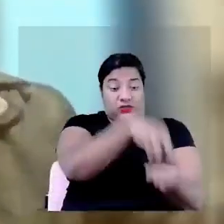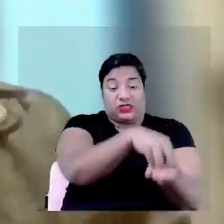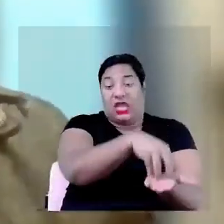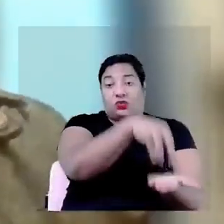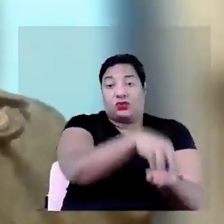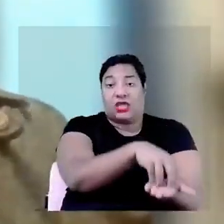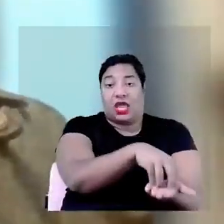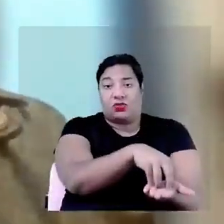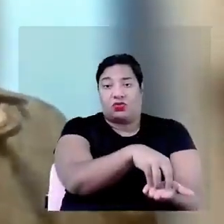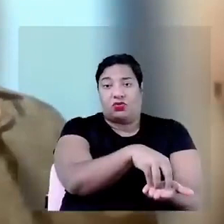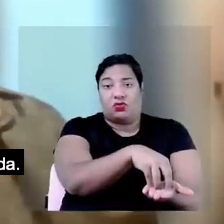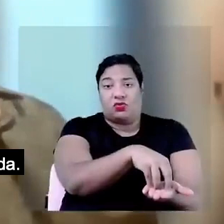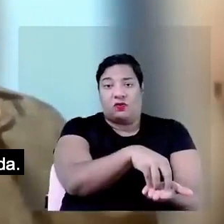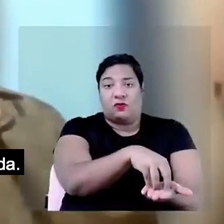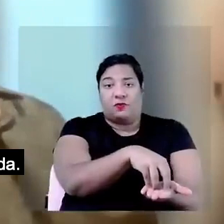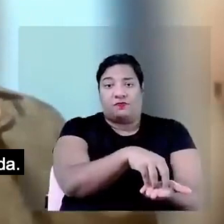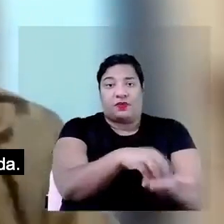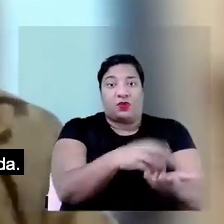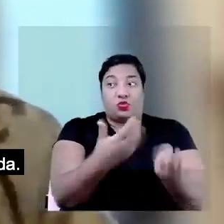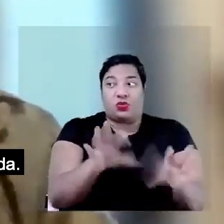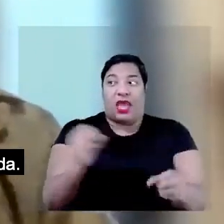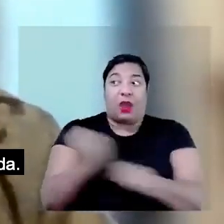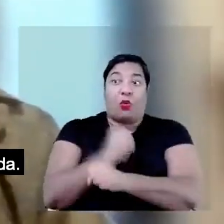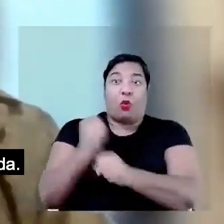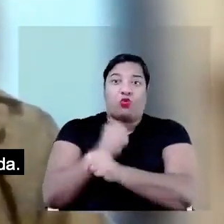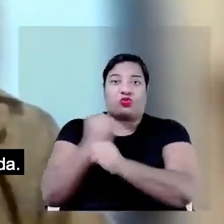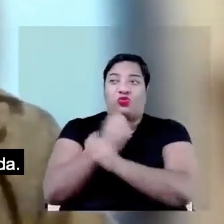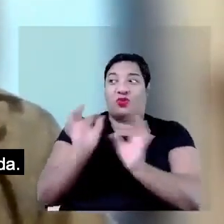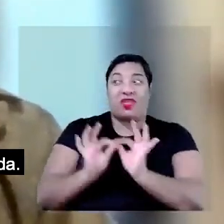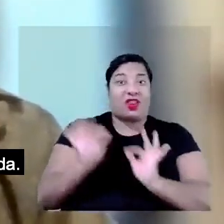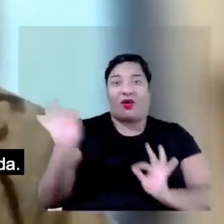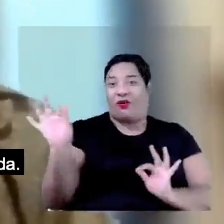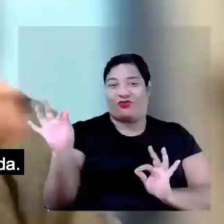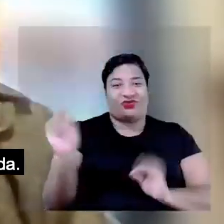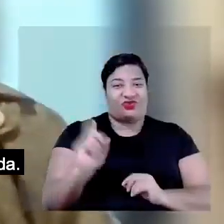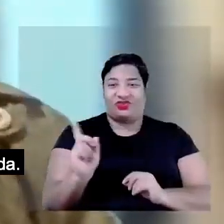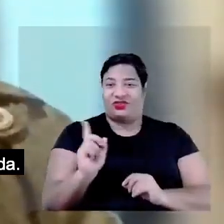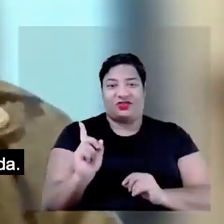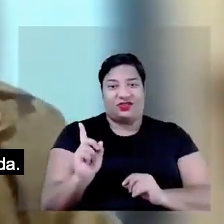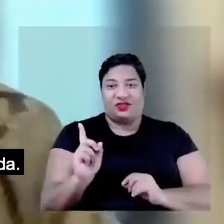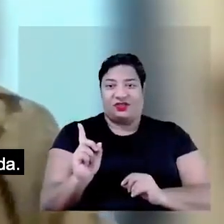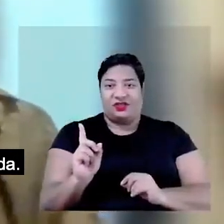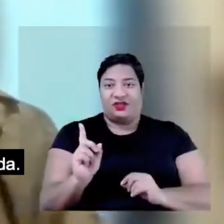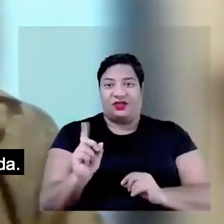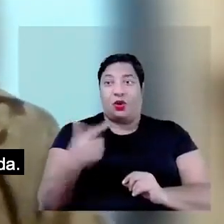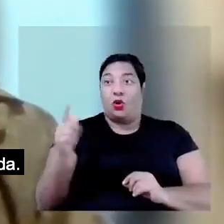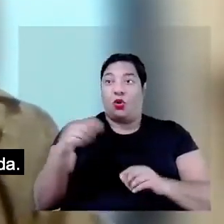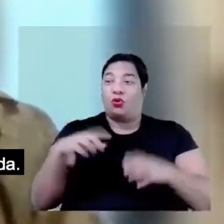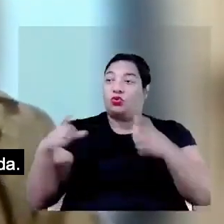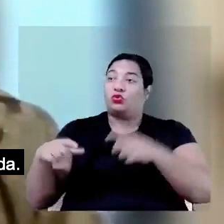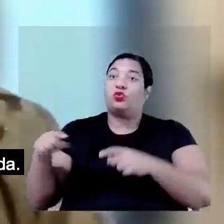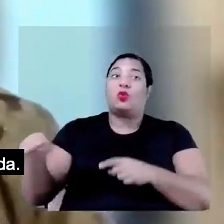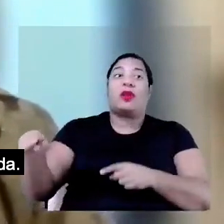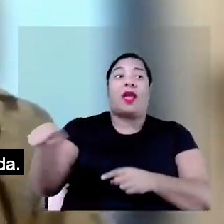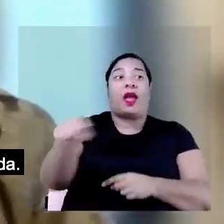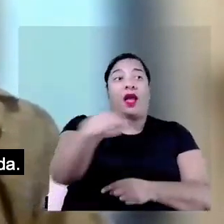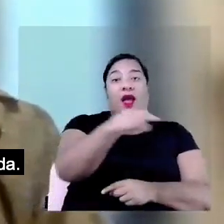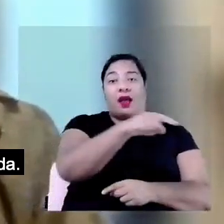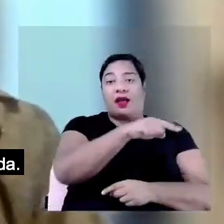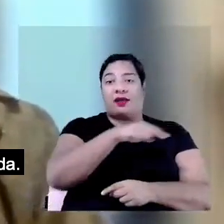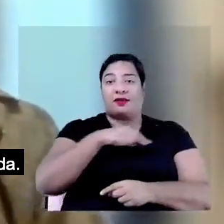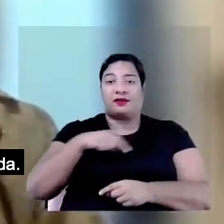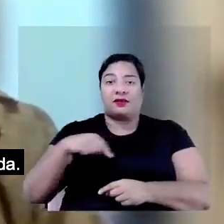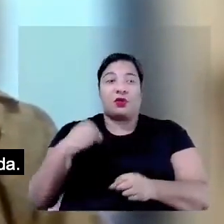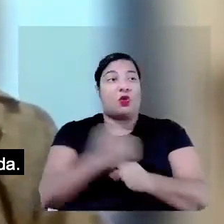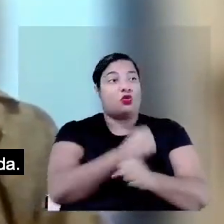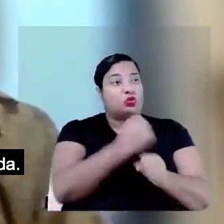não construir uma coisa diferente nas áreas mais periféricas,